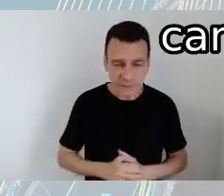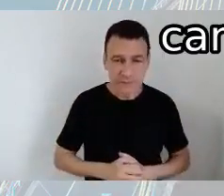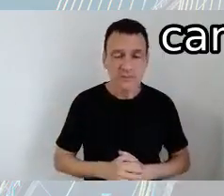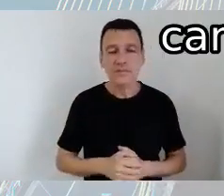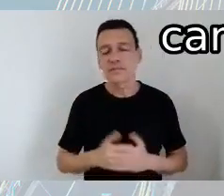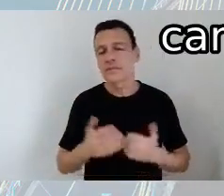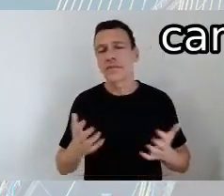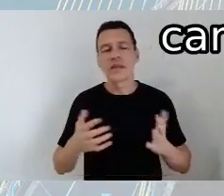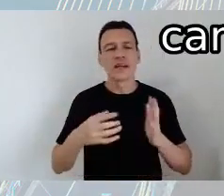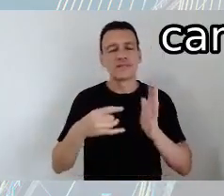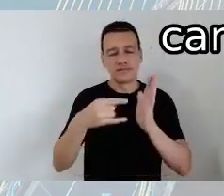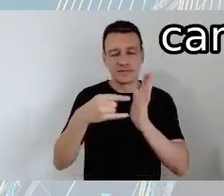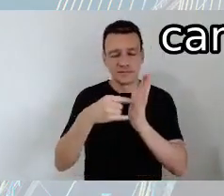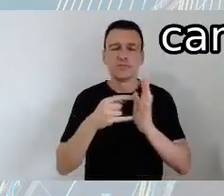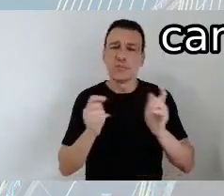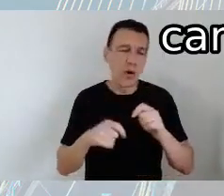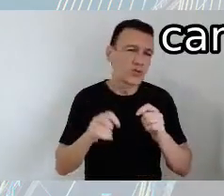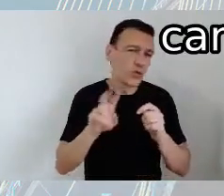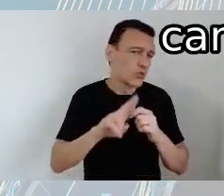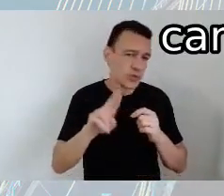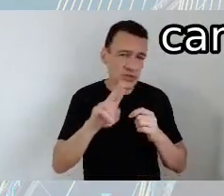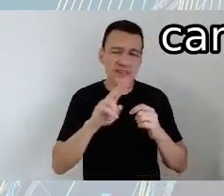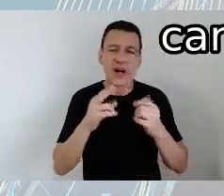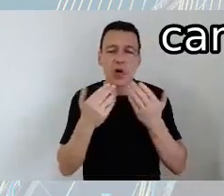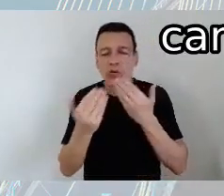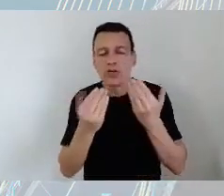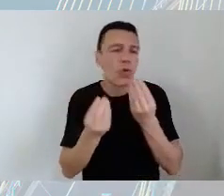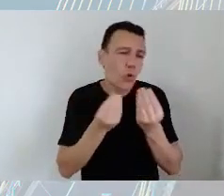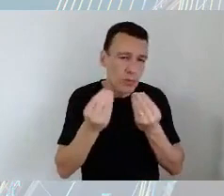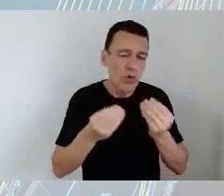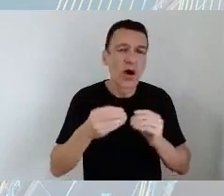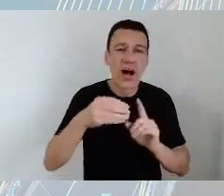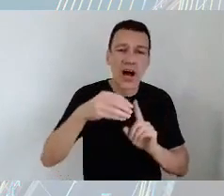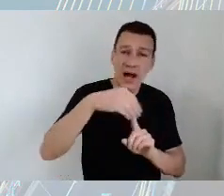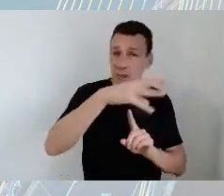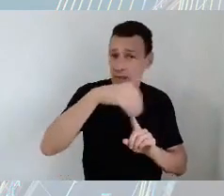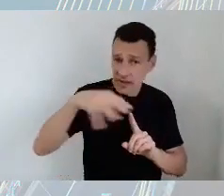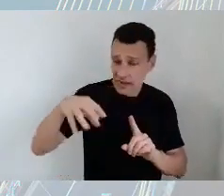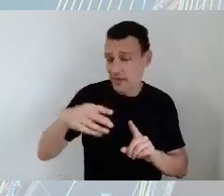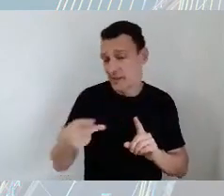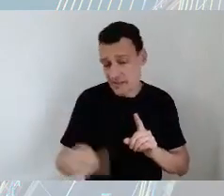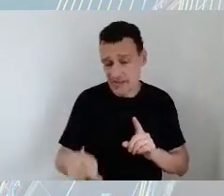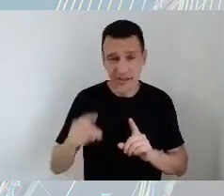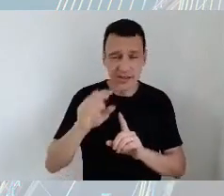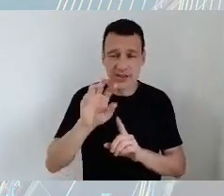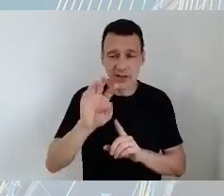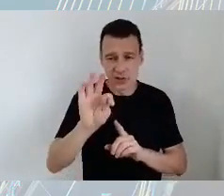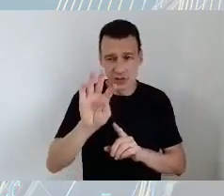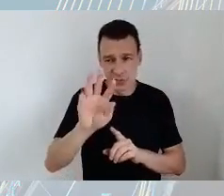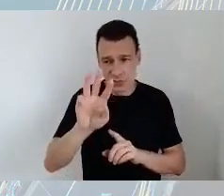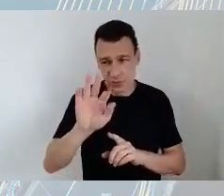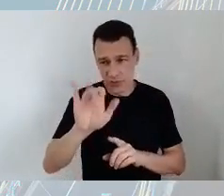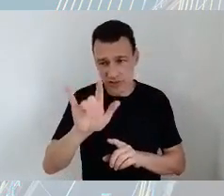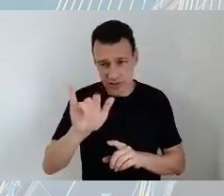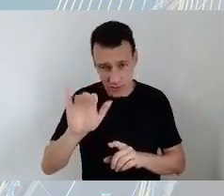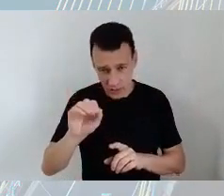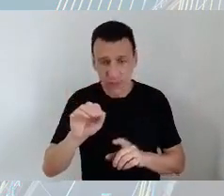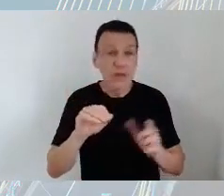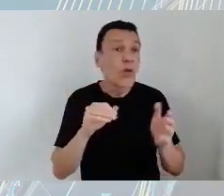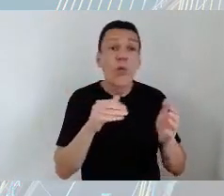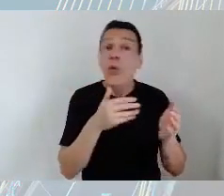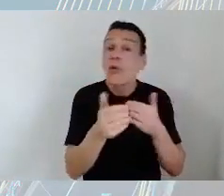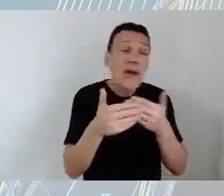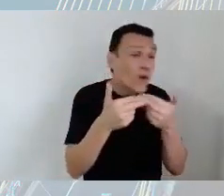utilizar canais de comunicação através de APIs, através da API da Twilio. Então, qualquer canal, exceto sinal de fumaça, a gente tem uma API para você